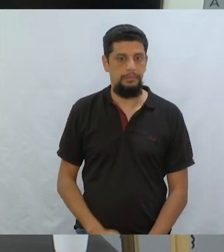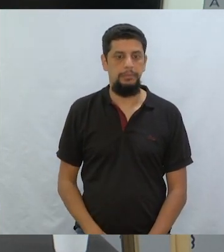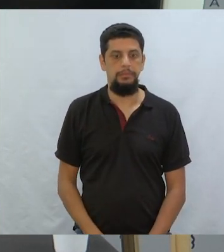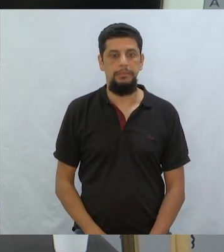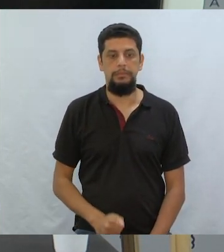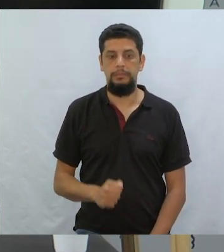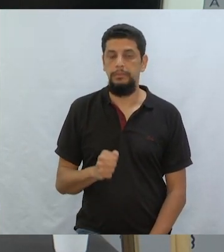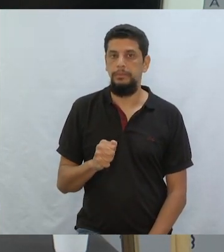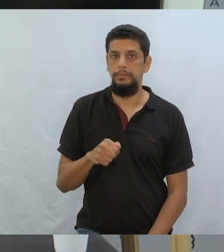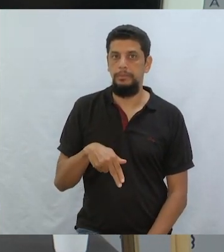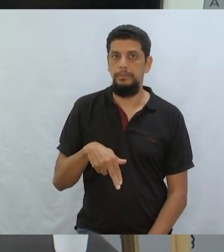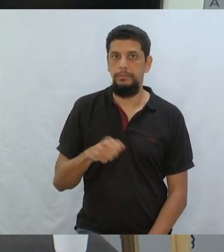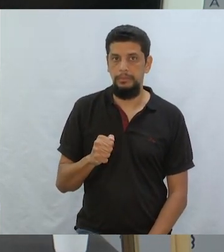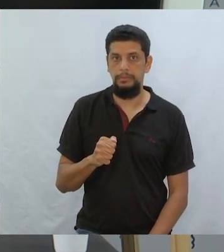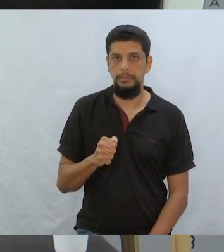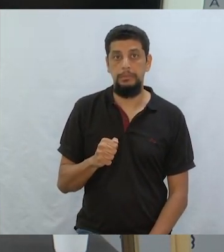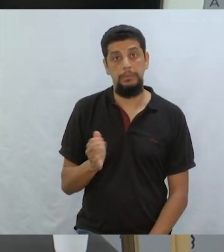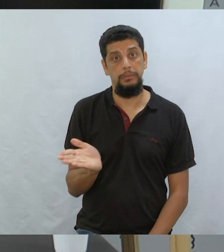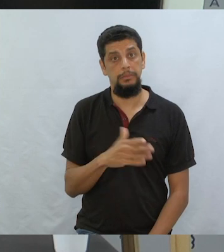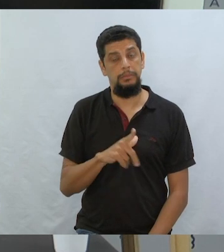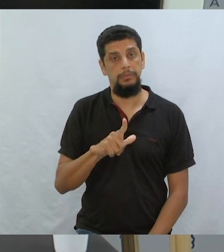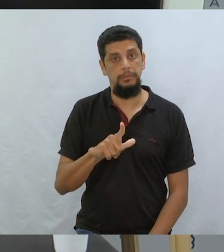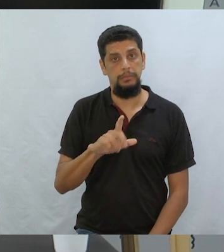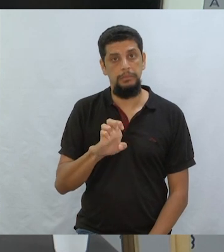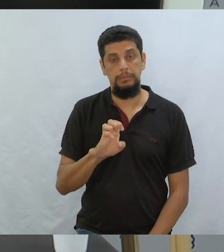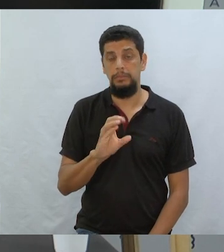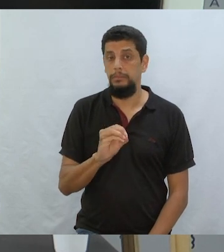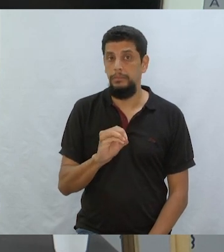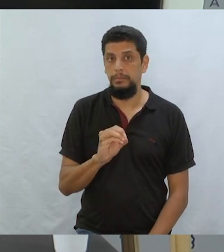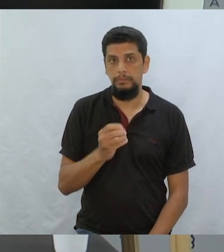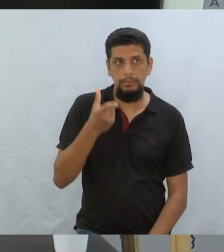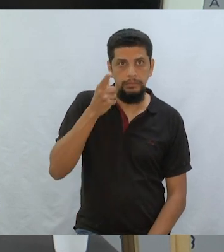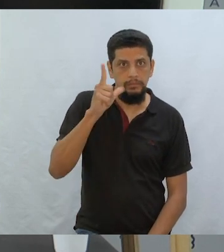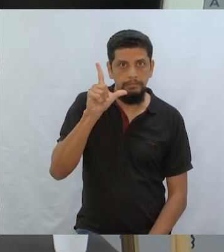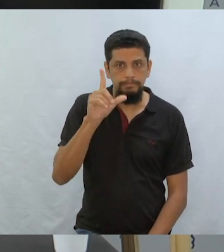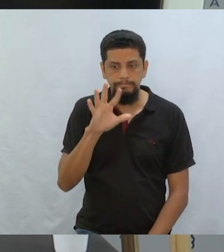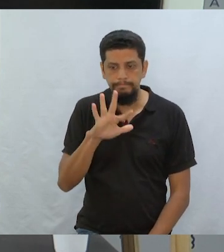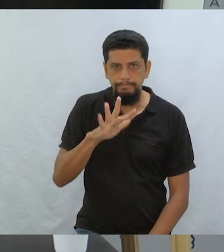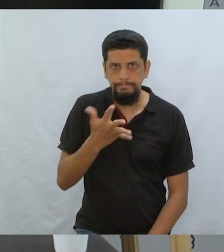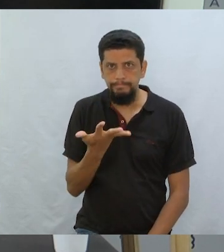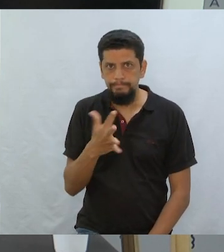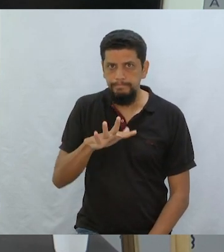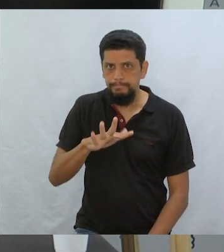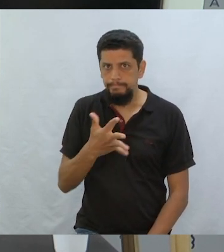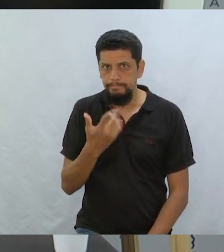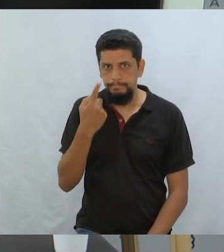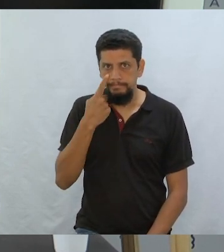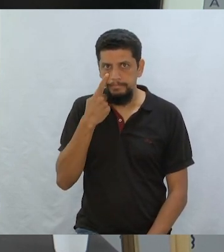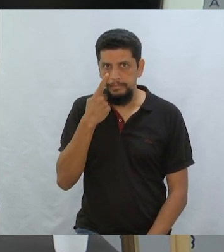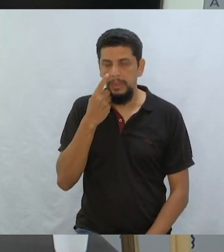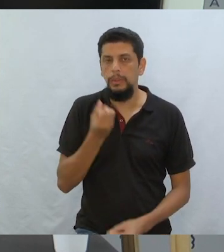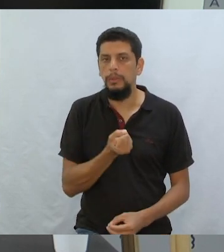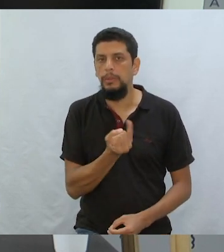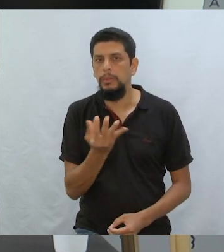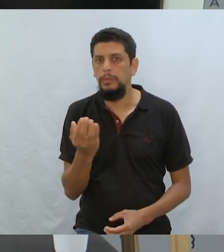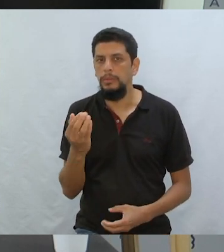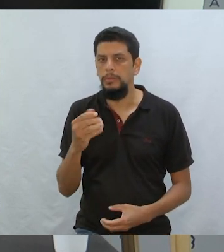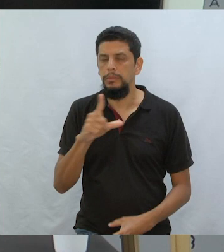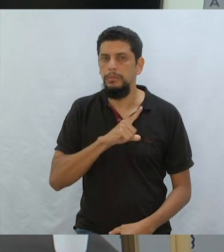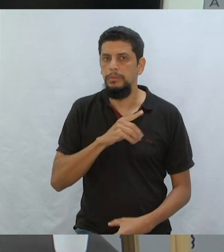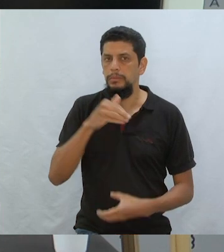a Ana e o Léo, se eles também conseguiram acertar ou se aproximaram da quantidade, né? Então, vamos ver.